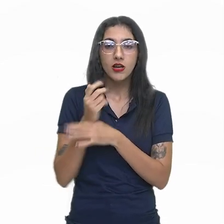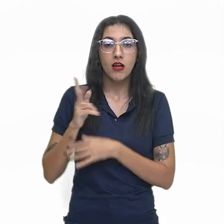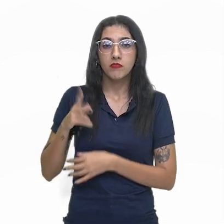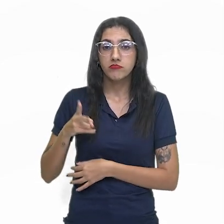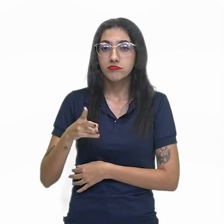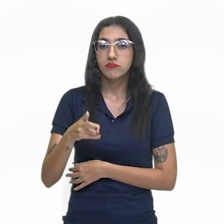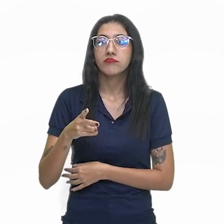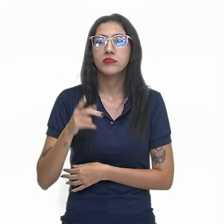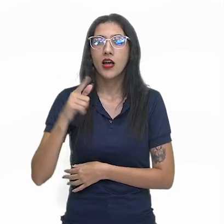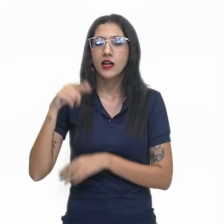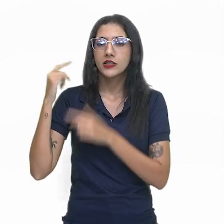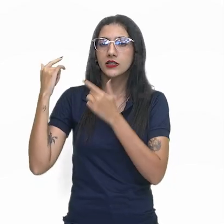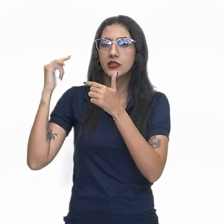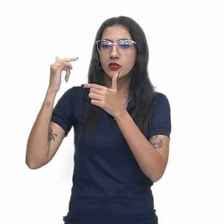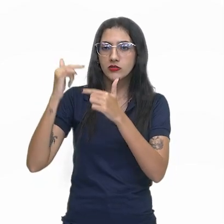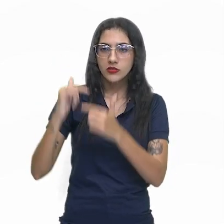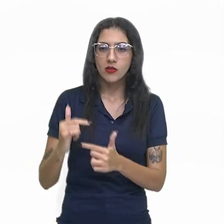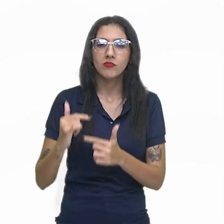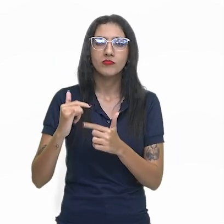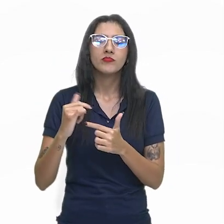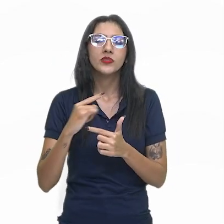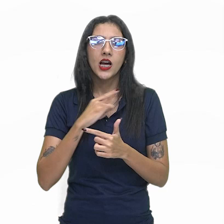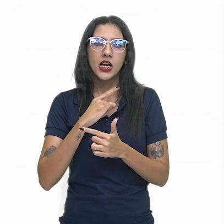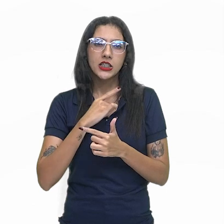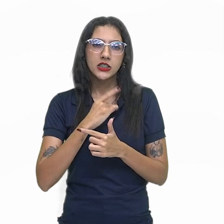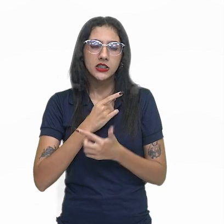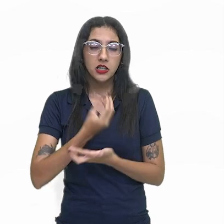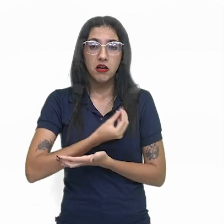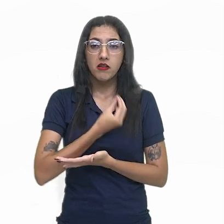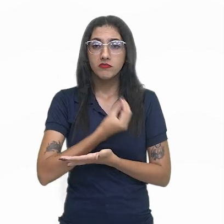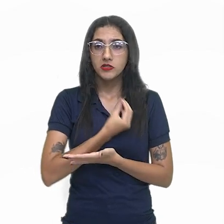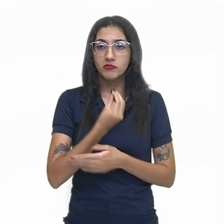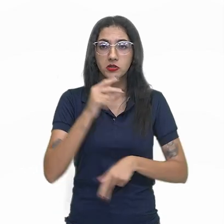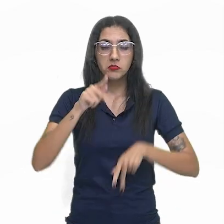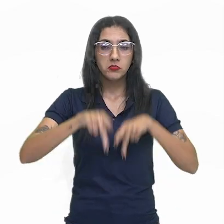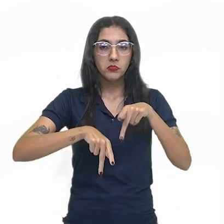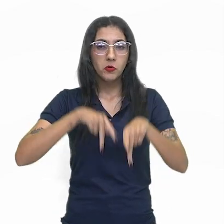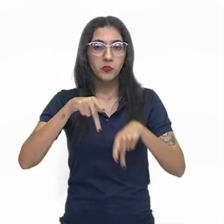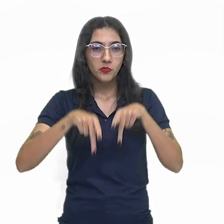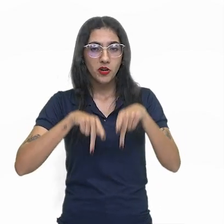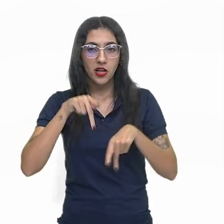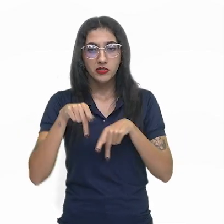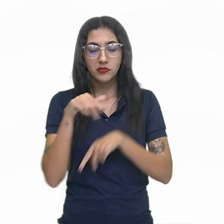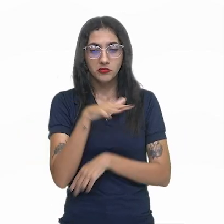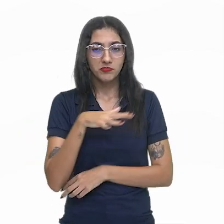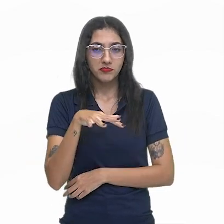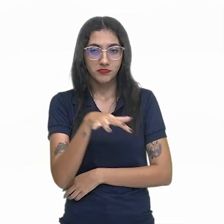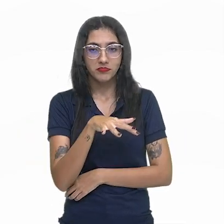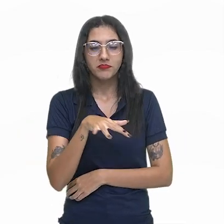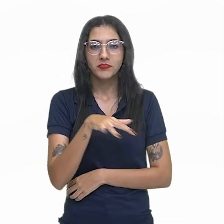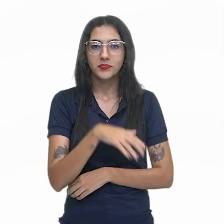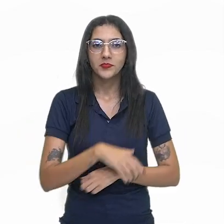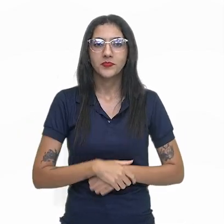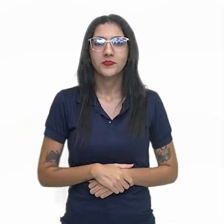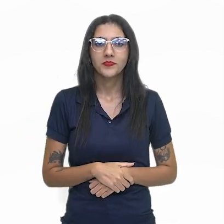sobrenaturais que sustentam o existir dos povos desta religião